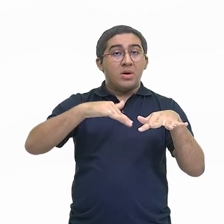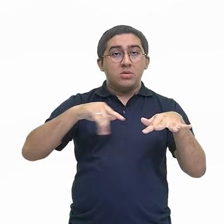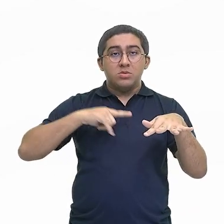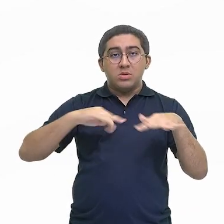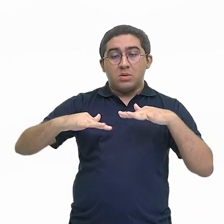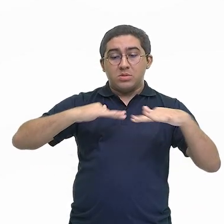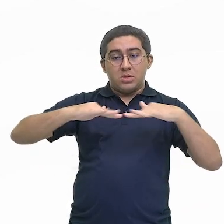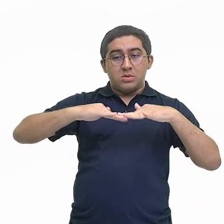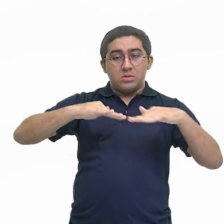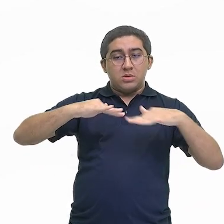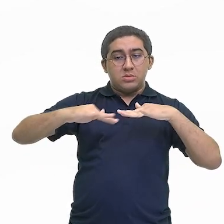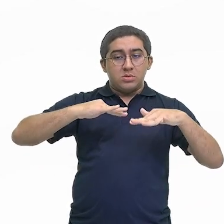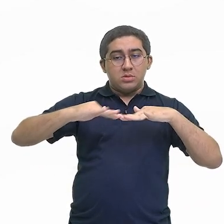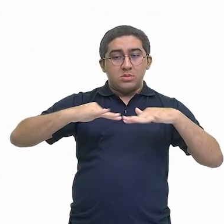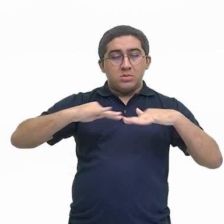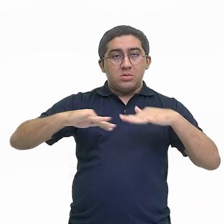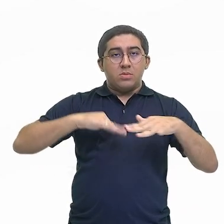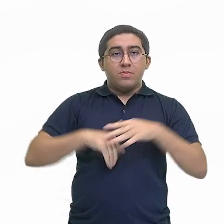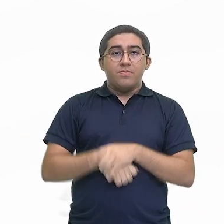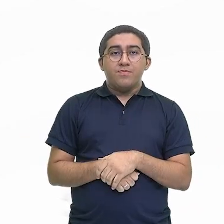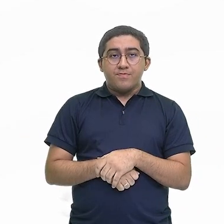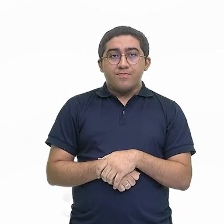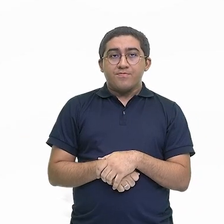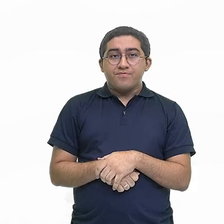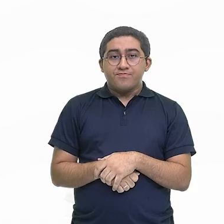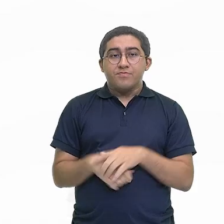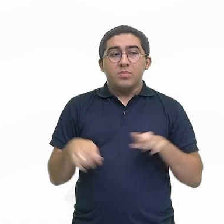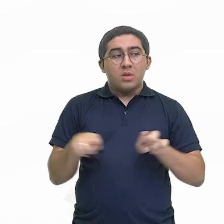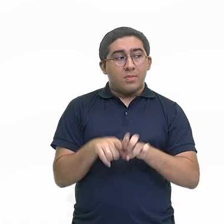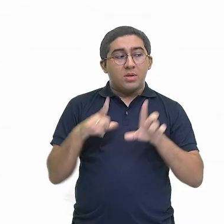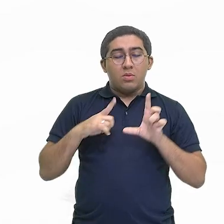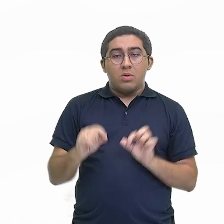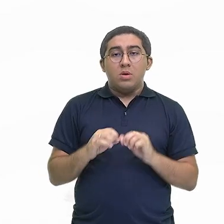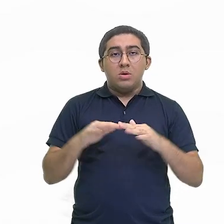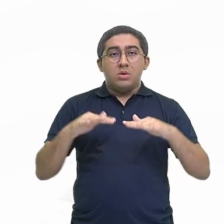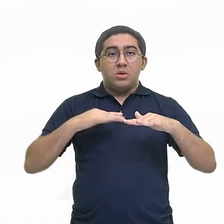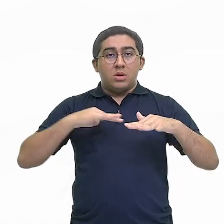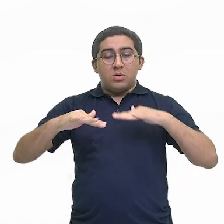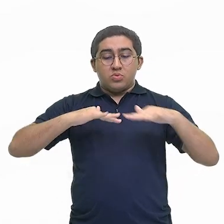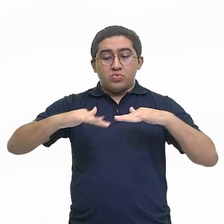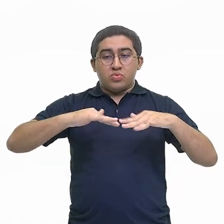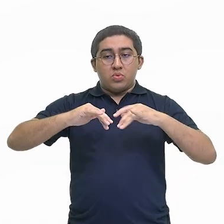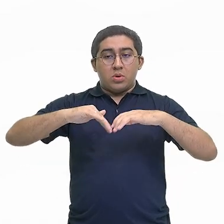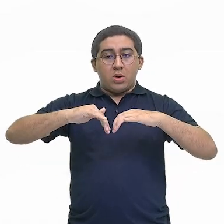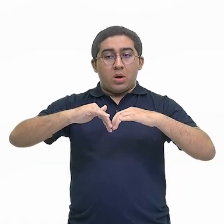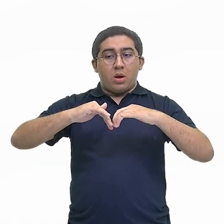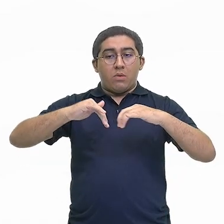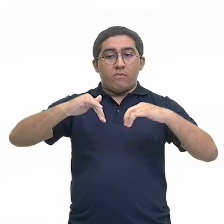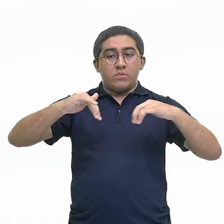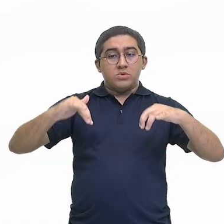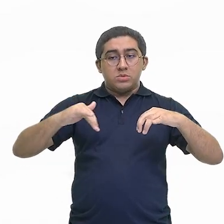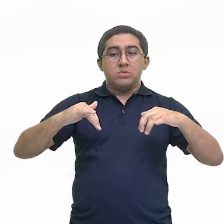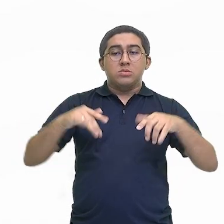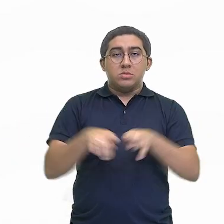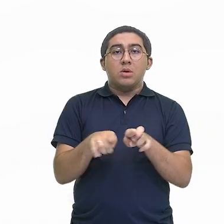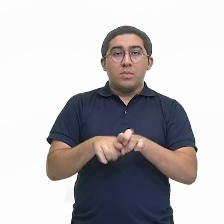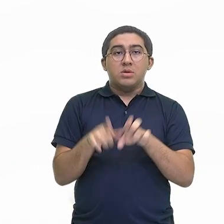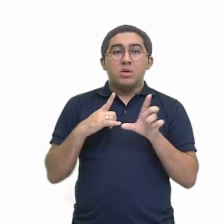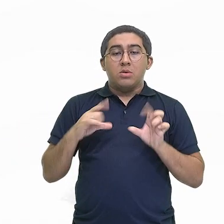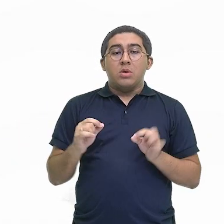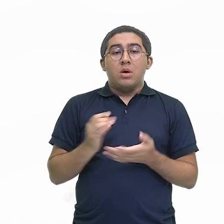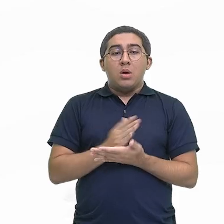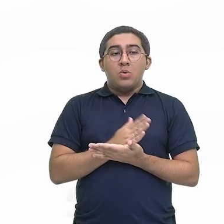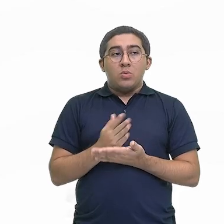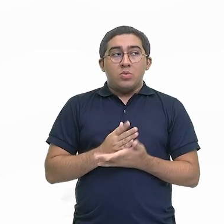placas tectônicas? Então você vai ter placas tectônicas que estão se afastando, mas nós temos também placas tectônicas que estão